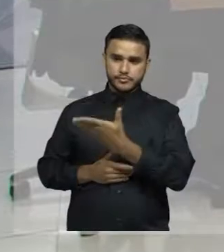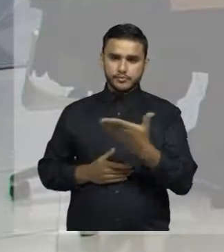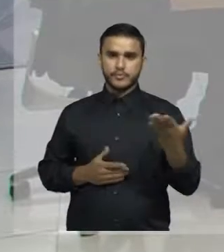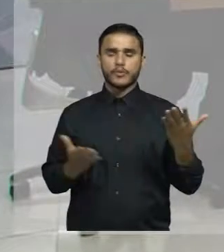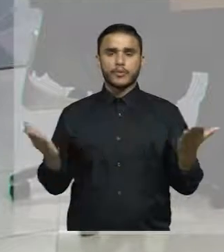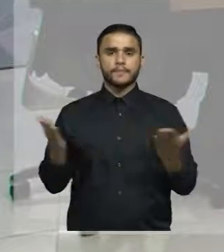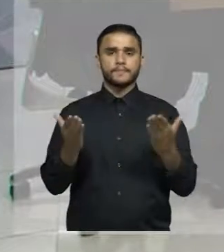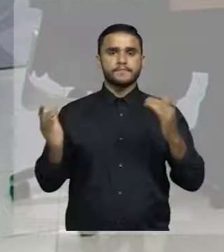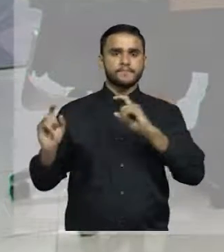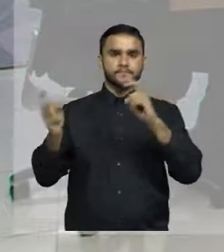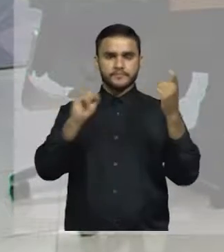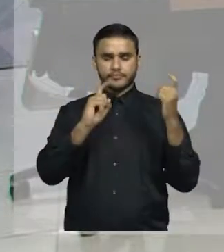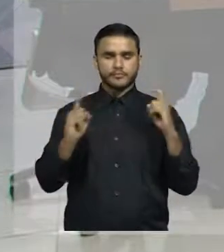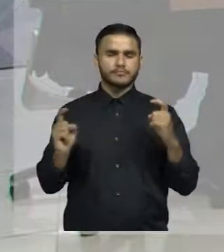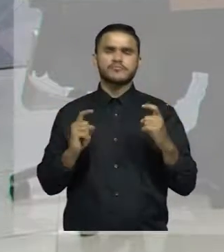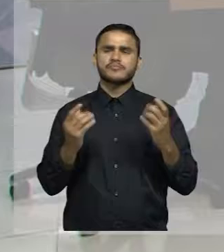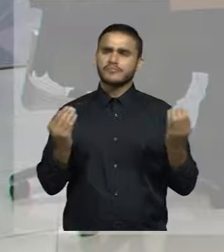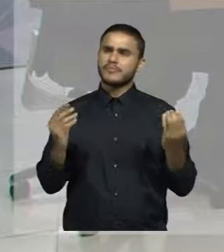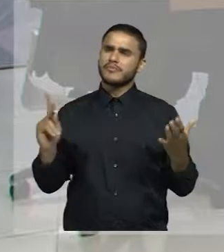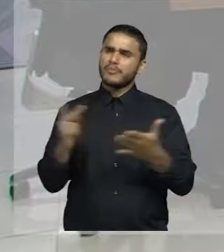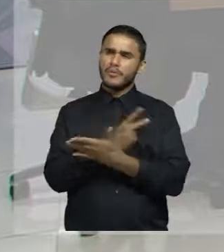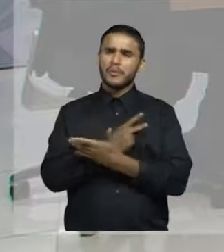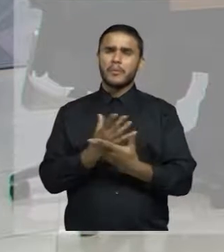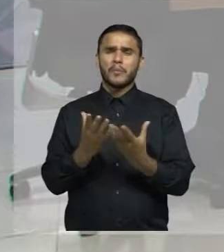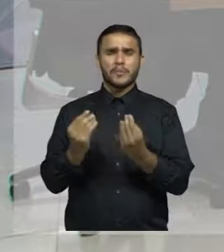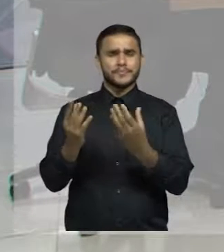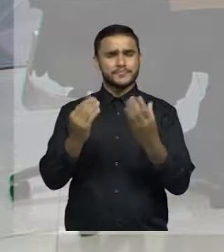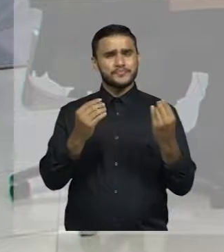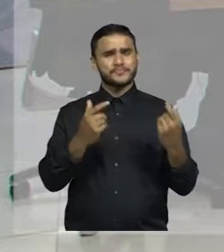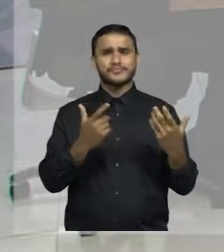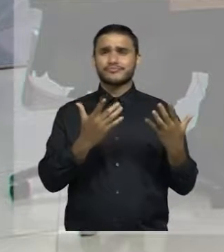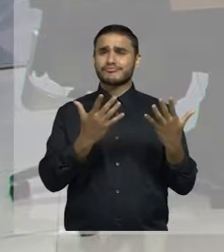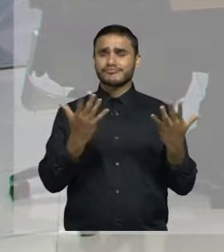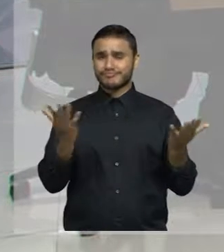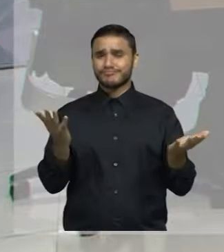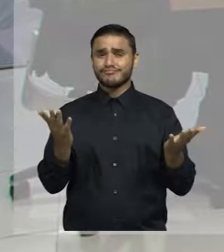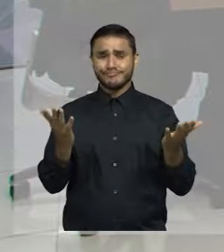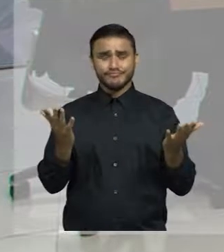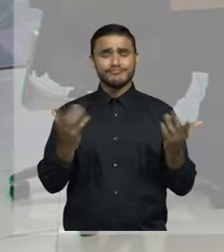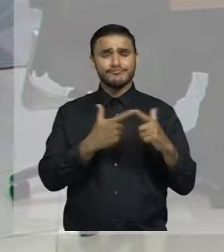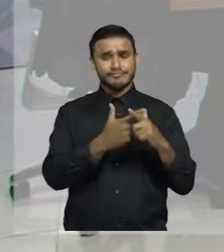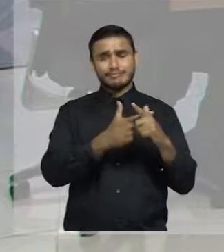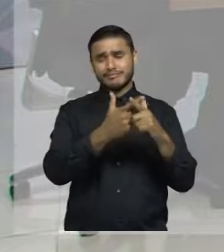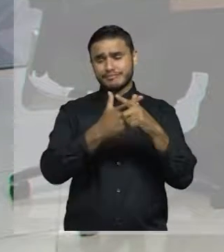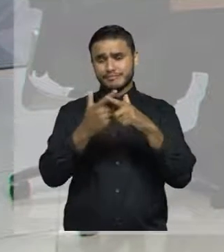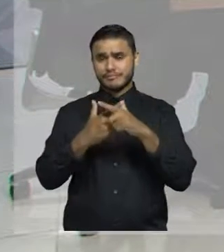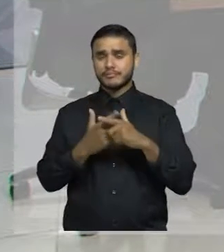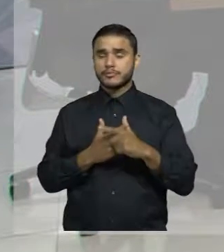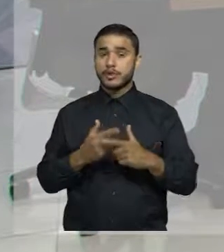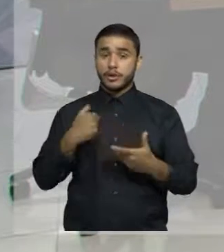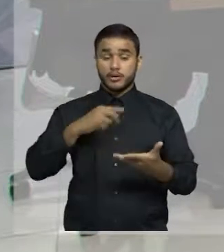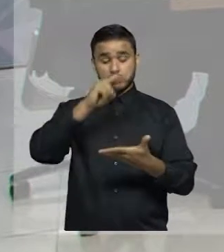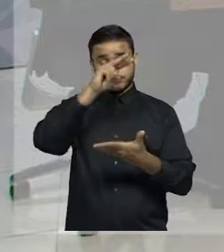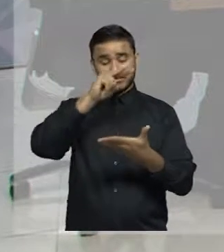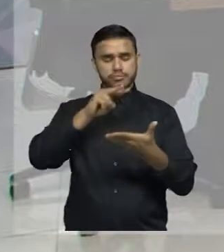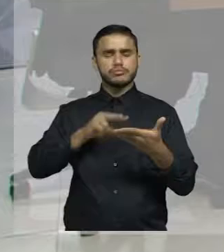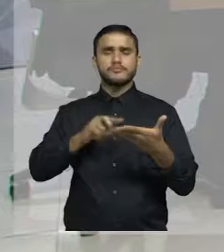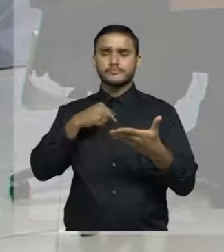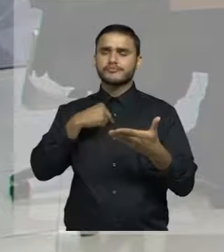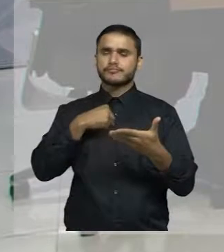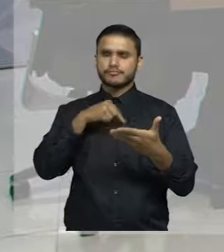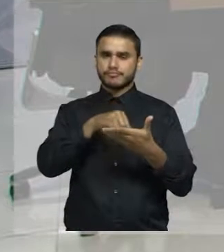que agora nós íamos discutir a tipificação desses crimes, eu vou pedir ao assinante permissão para